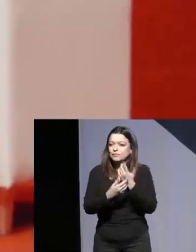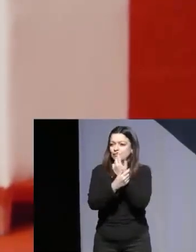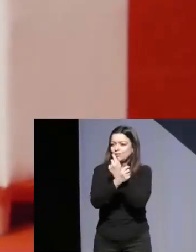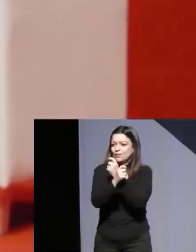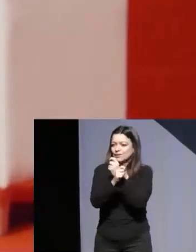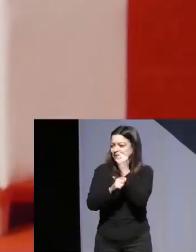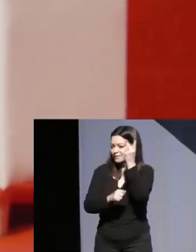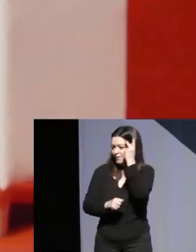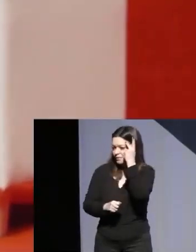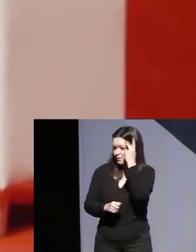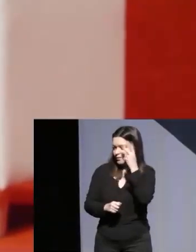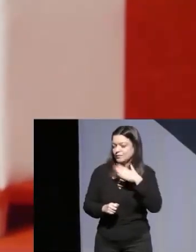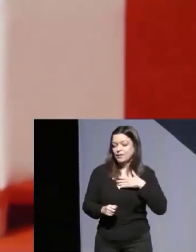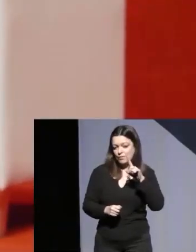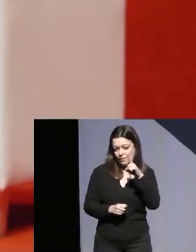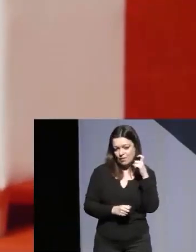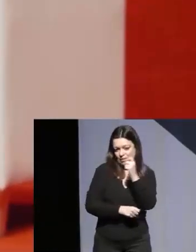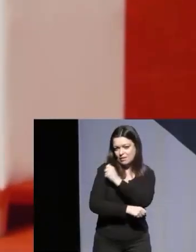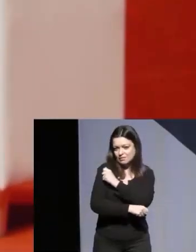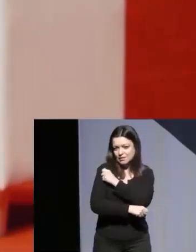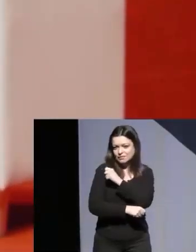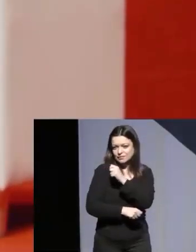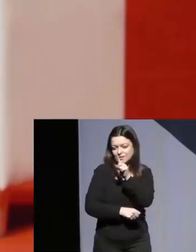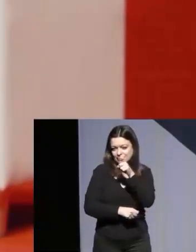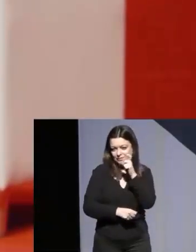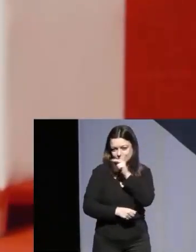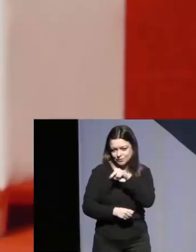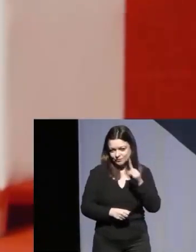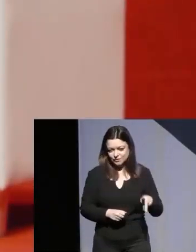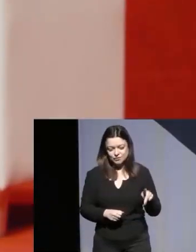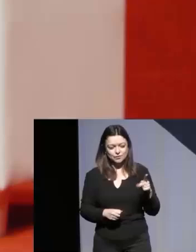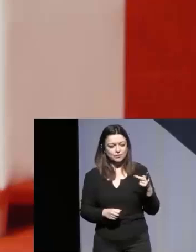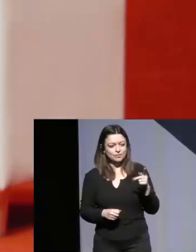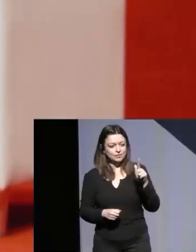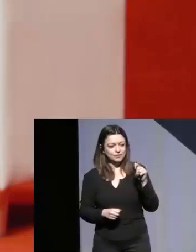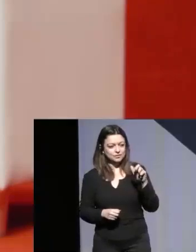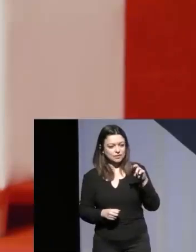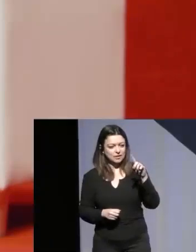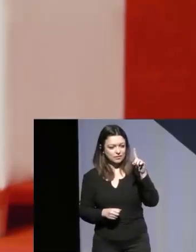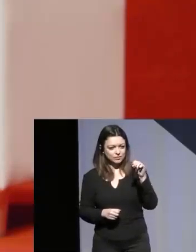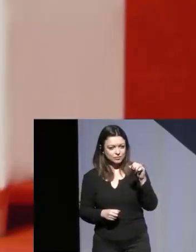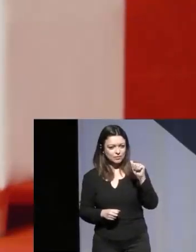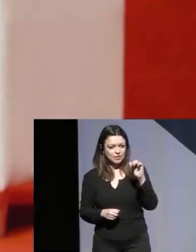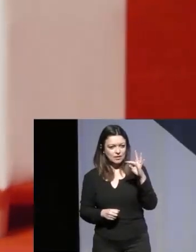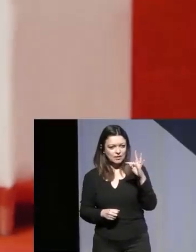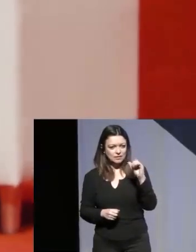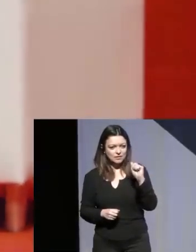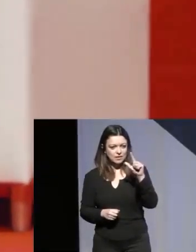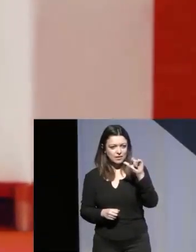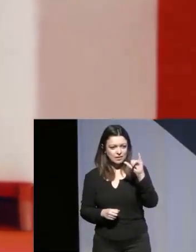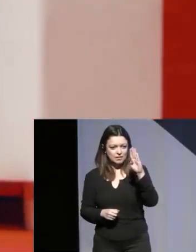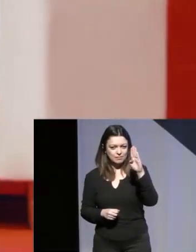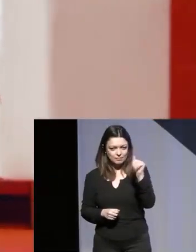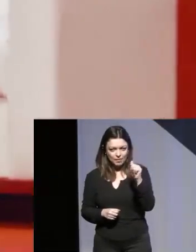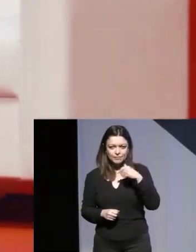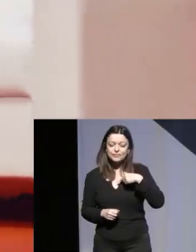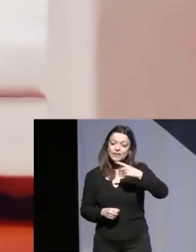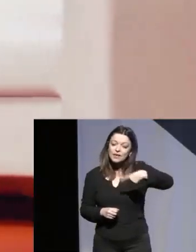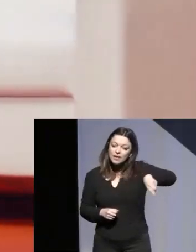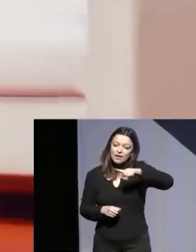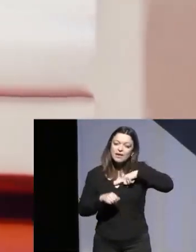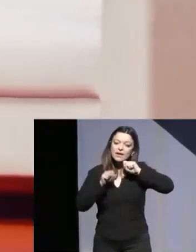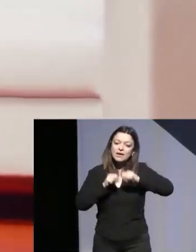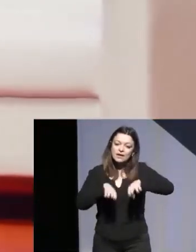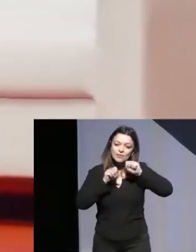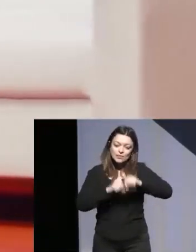fui aluna do professor Geraldo Attalib, do Roque Carrasa, professor Paulo de Barros, enfim, todos davam aula na